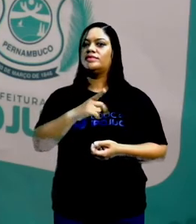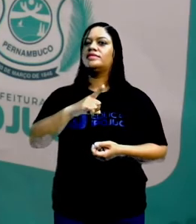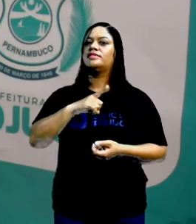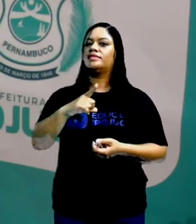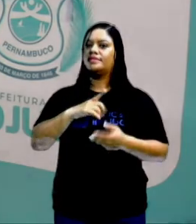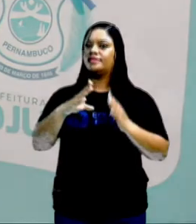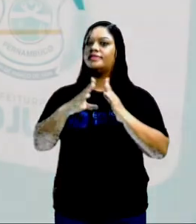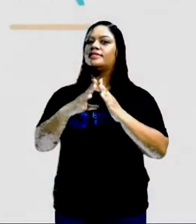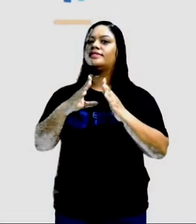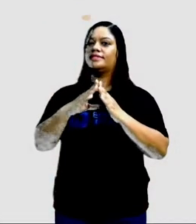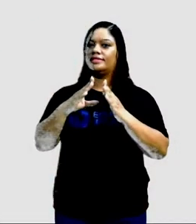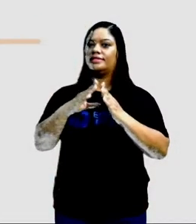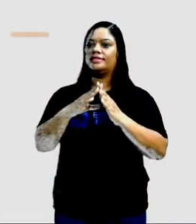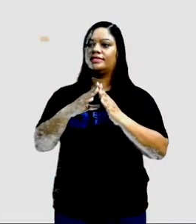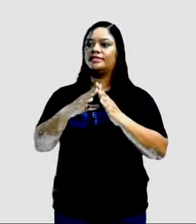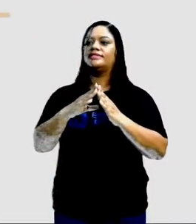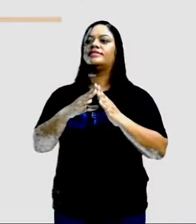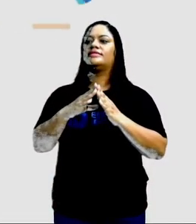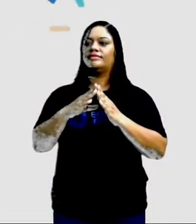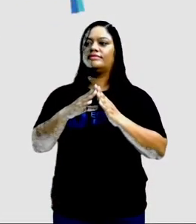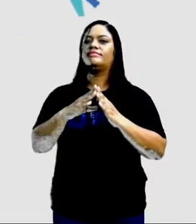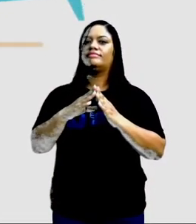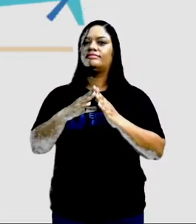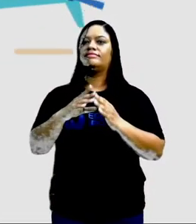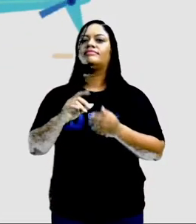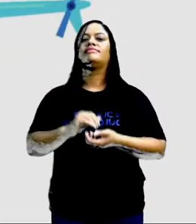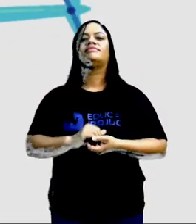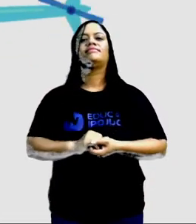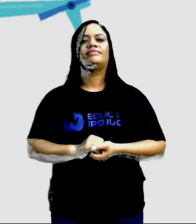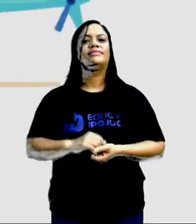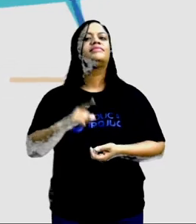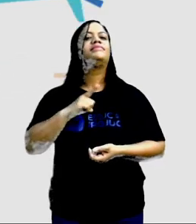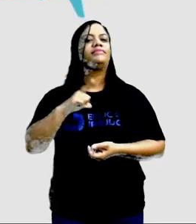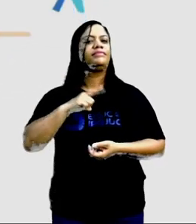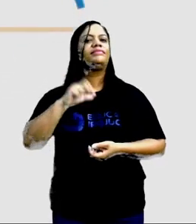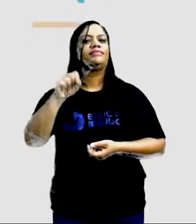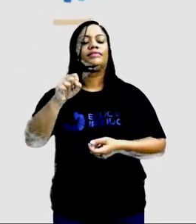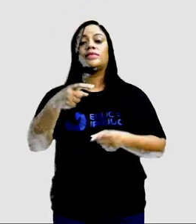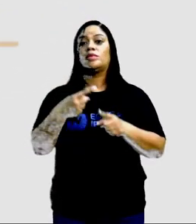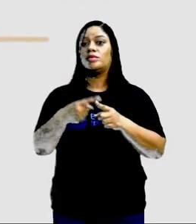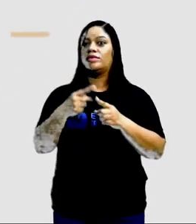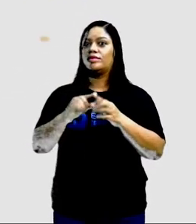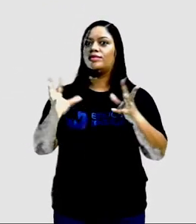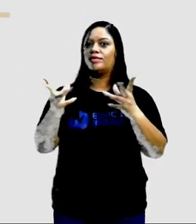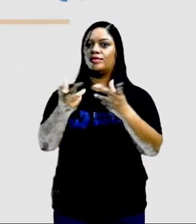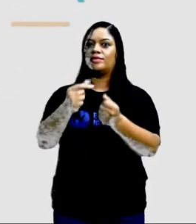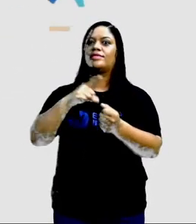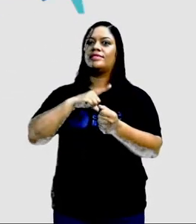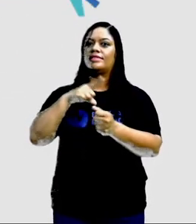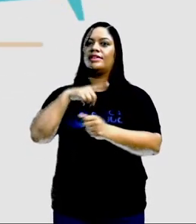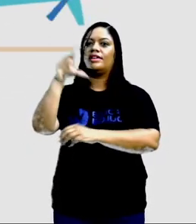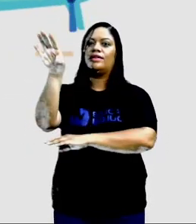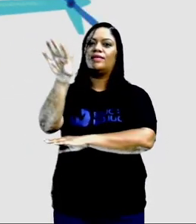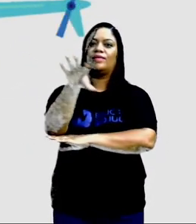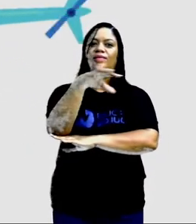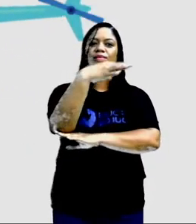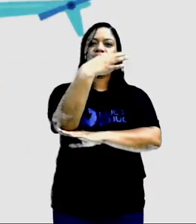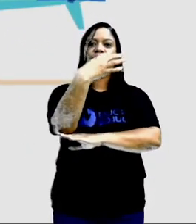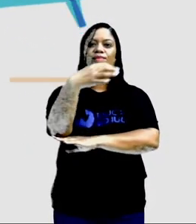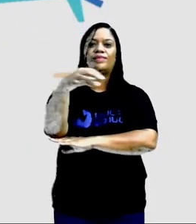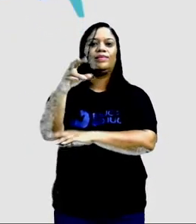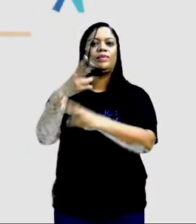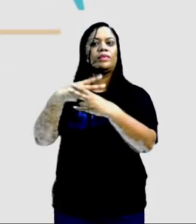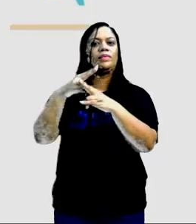hélice em casa. Tem ou não tem? Tem sim, porque todo mundo tem